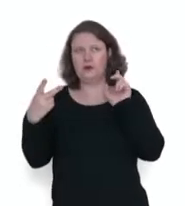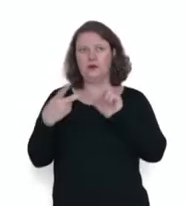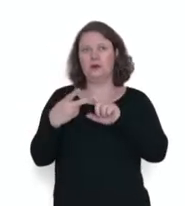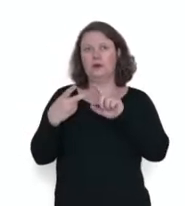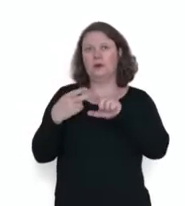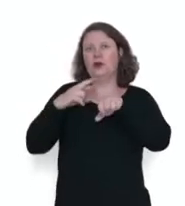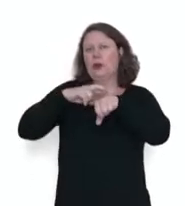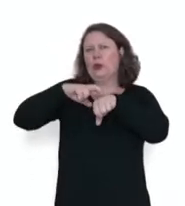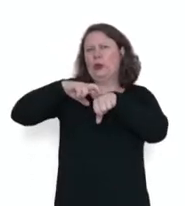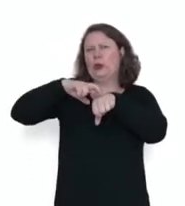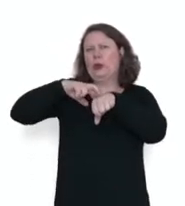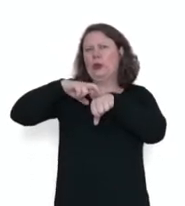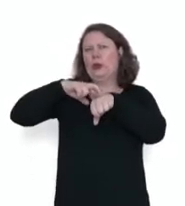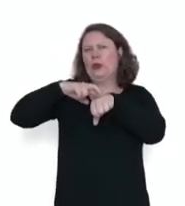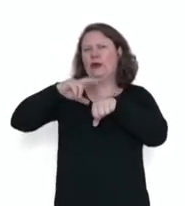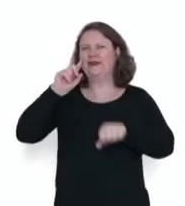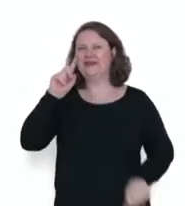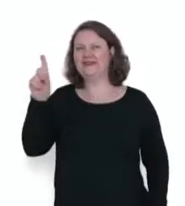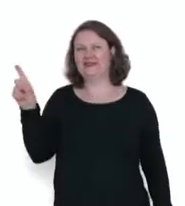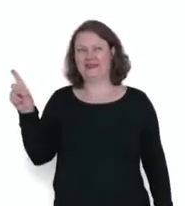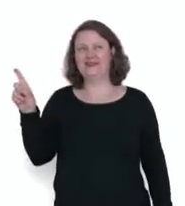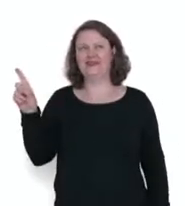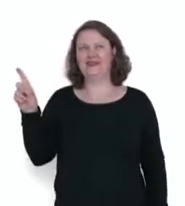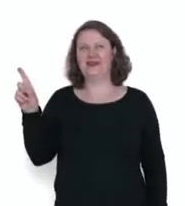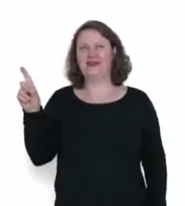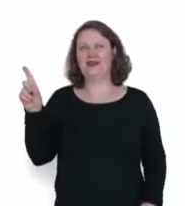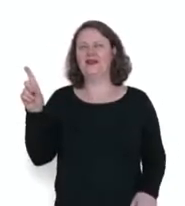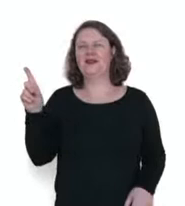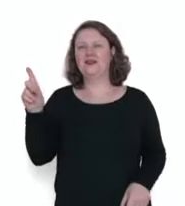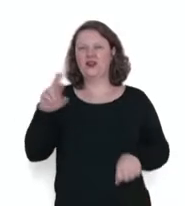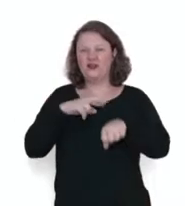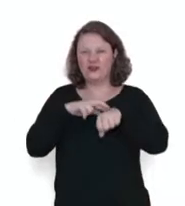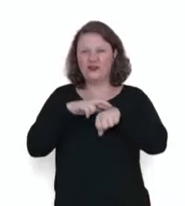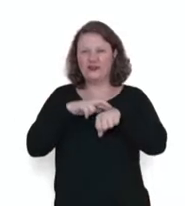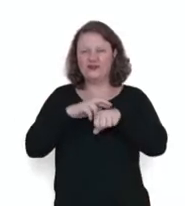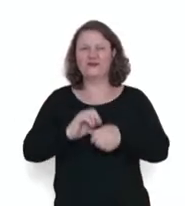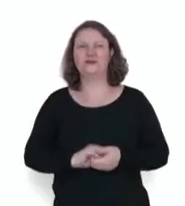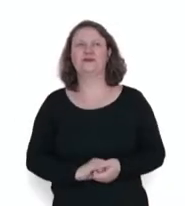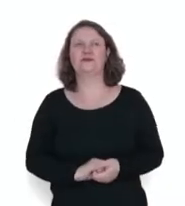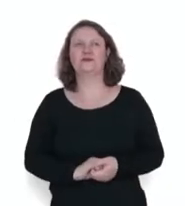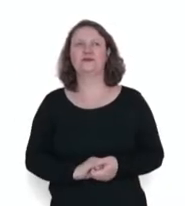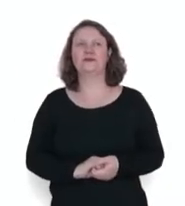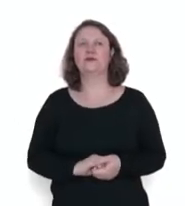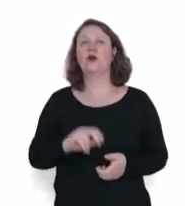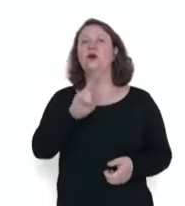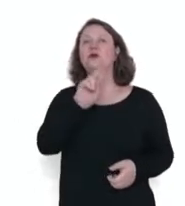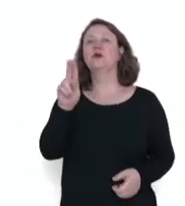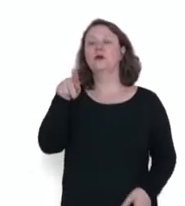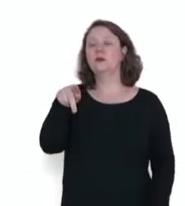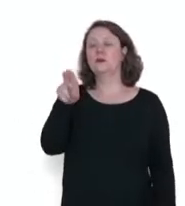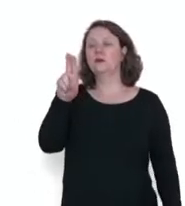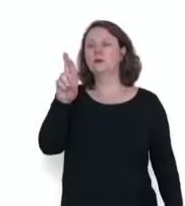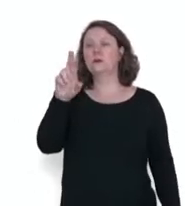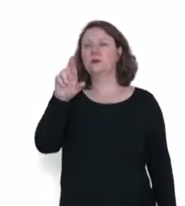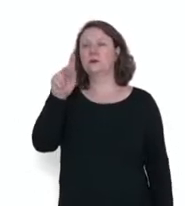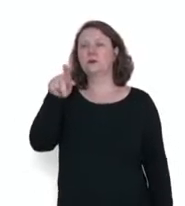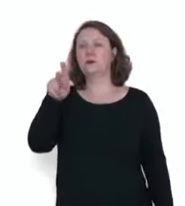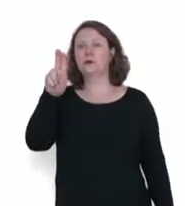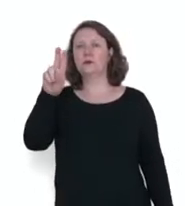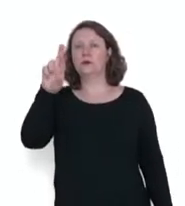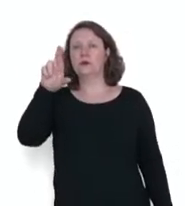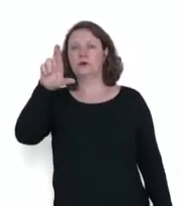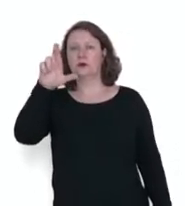né? Essa cor aqui, um pouquinho, que a gente, uma cor mais roxinha, né? O nome correto é púrpura. Então, o que que ele